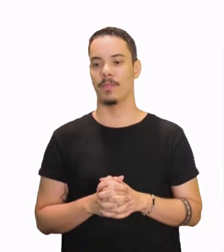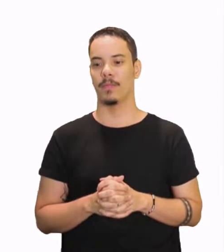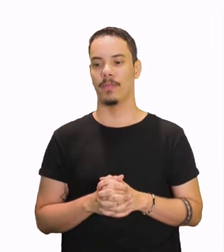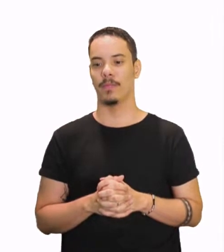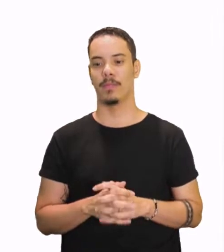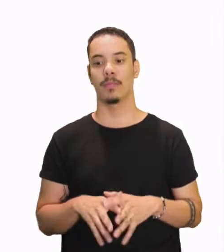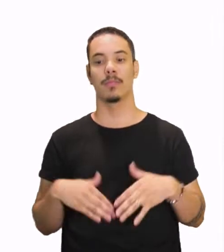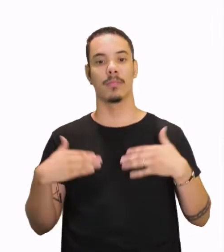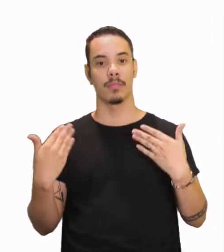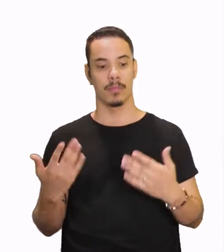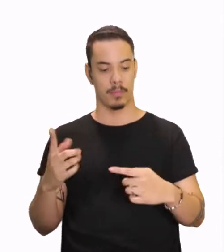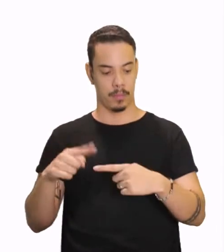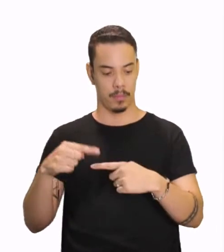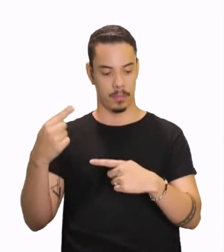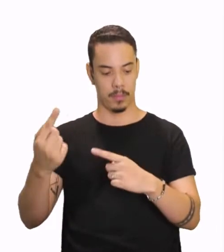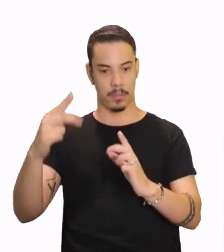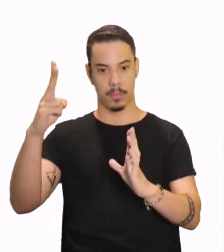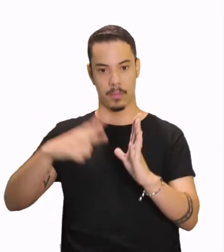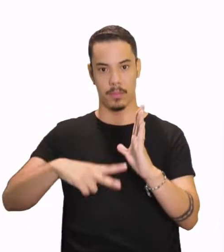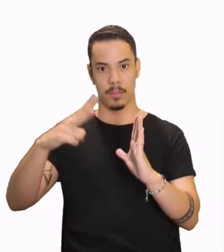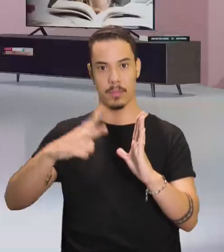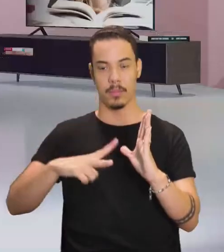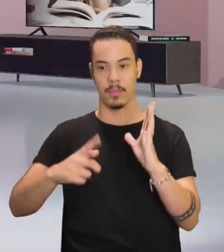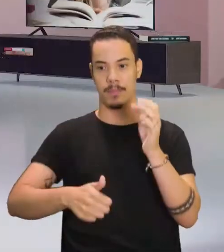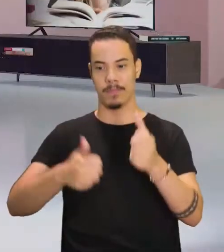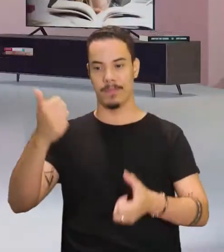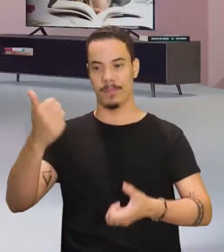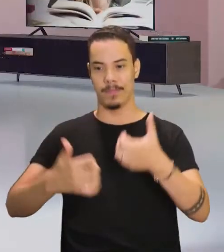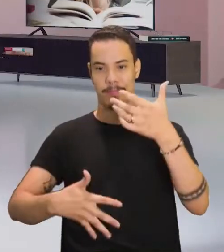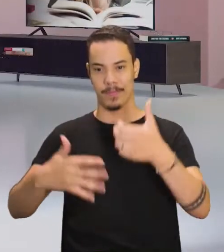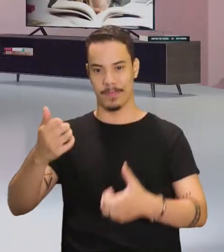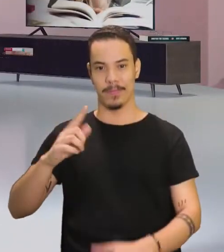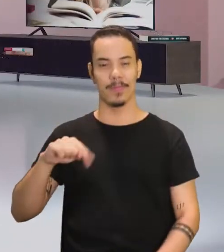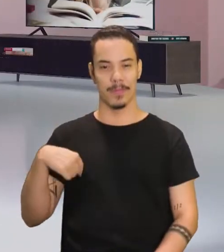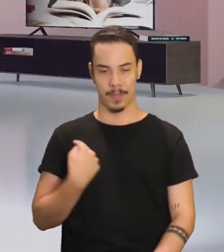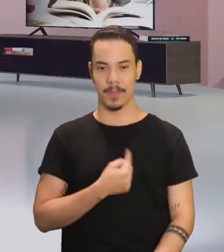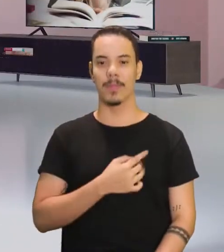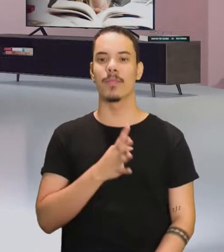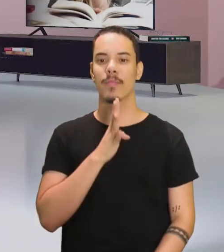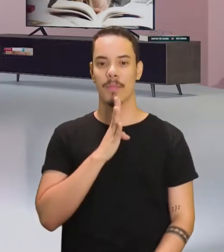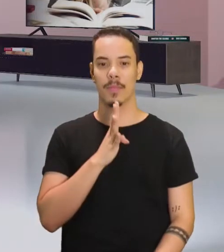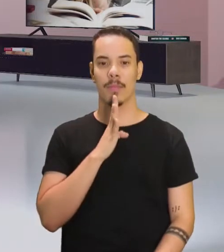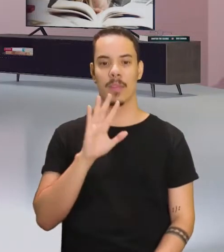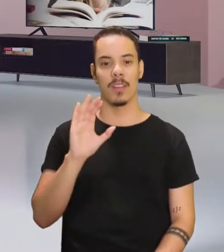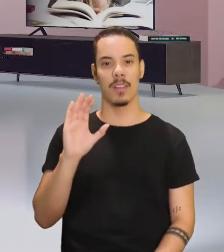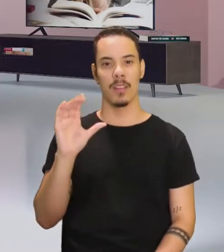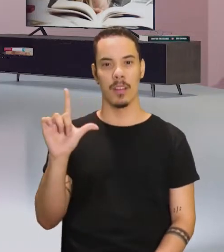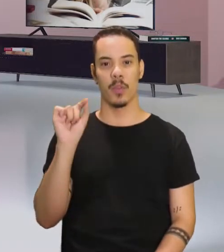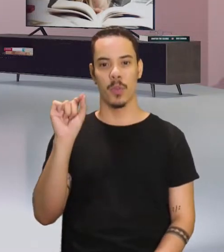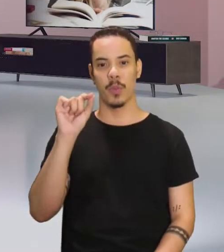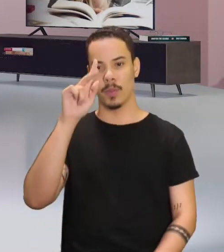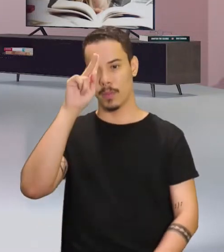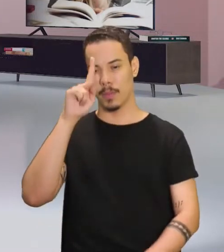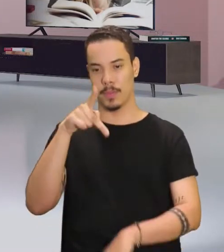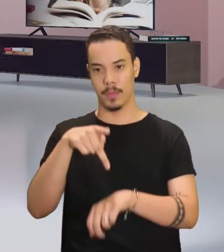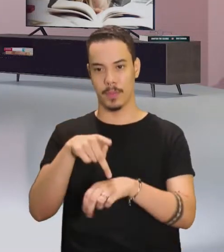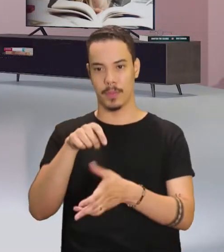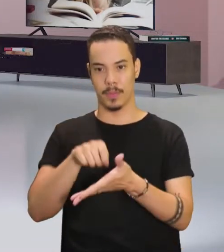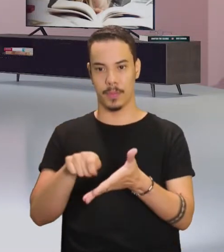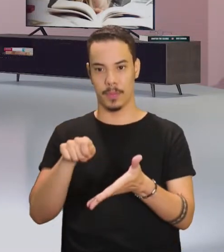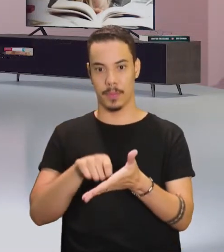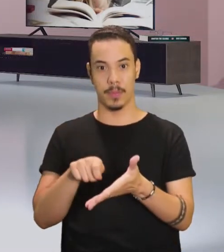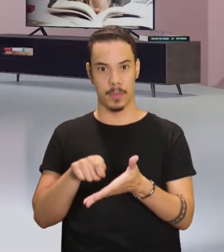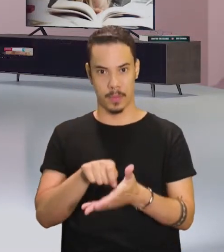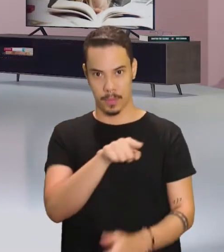bem! Então, após aí essa leitura, nós vamos aí conhecer, claro, o autor, né, desse trecho, tá certo? E